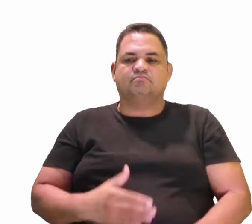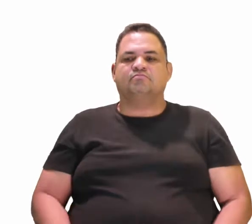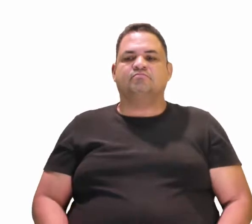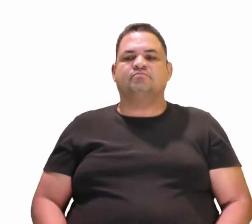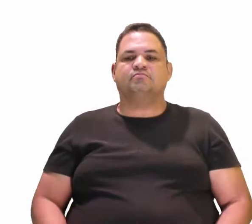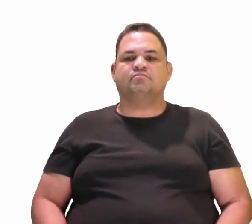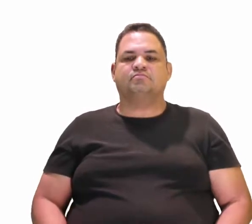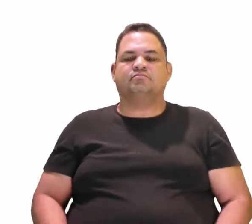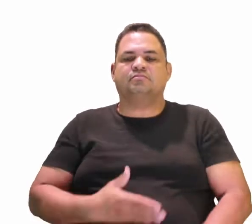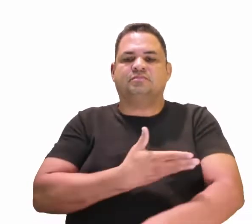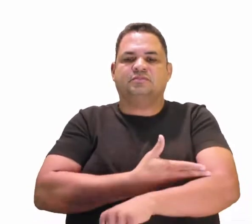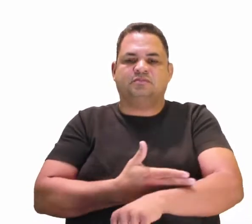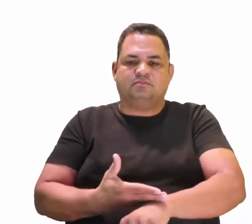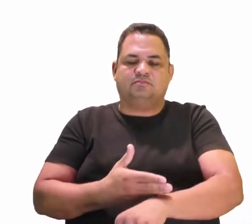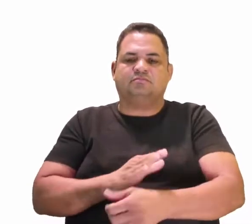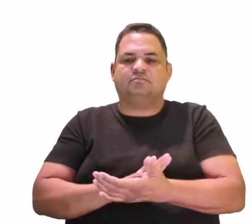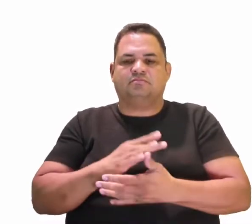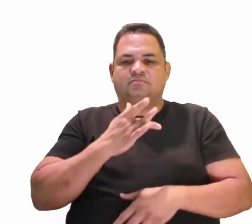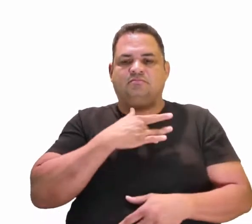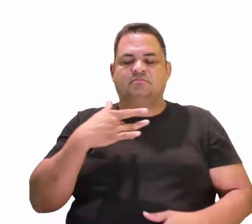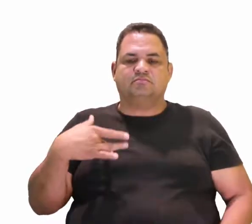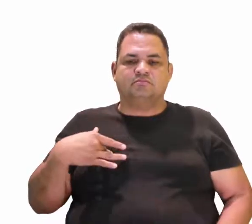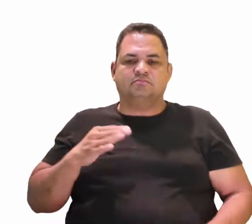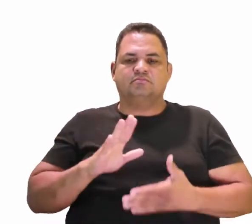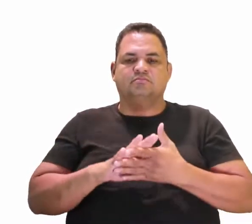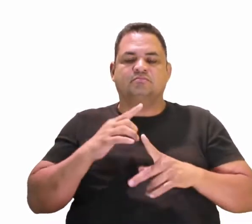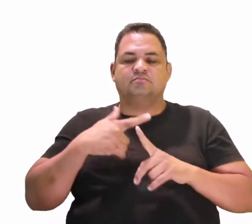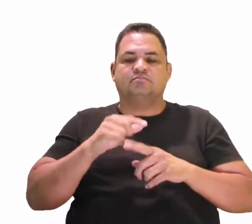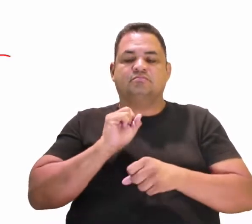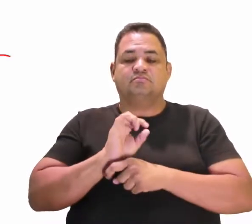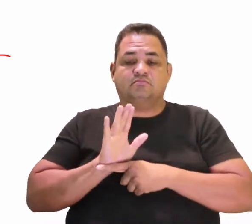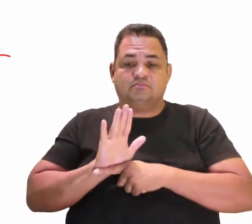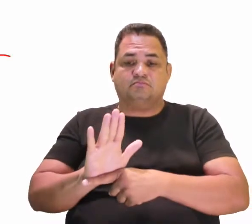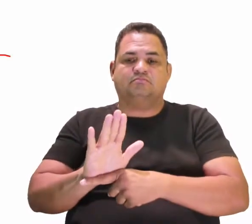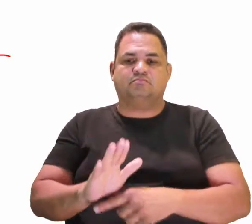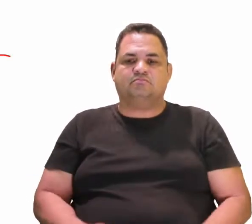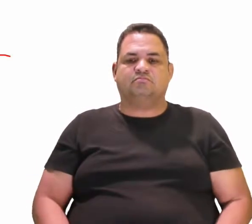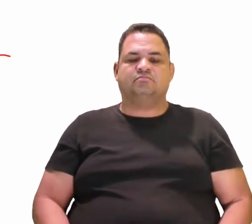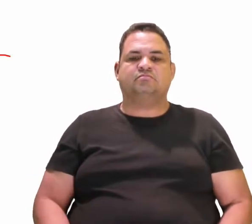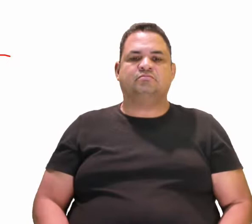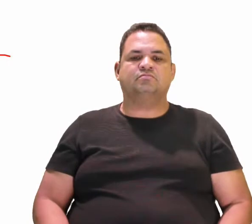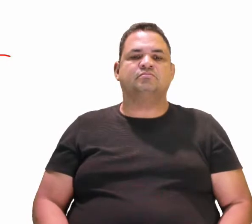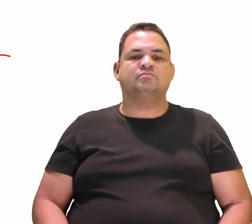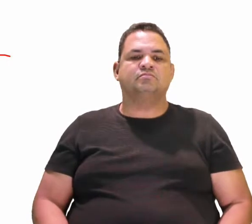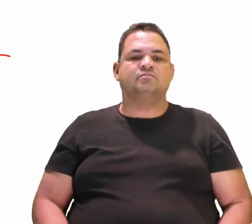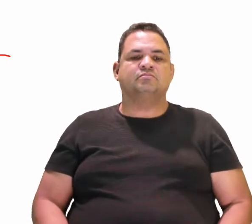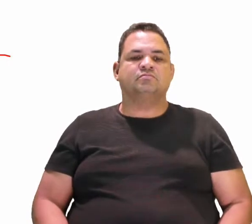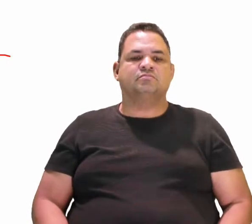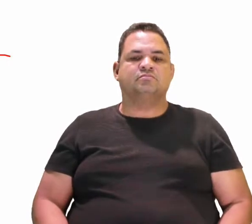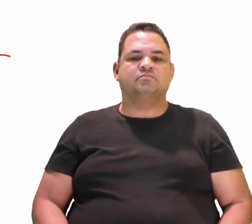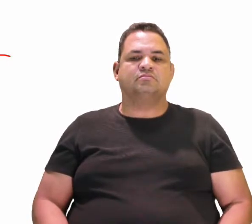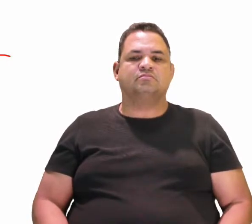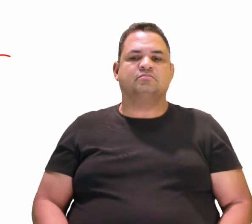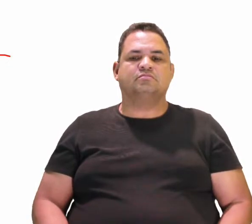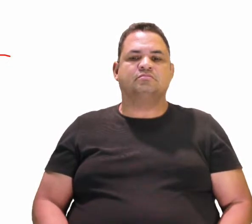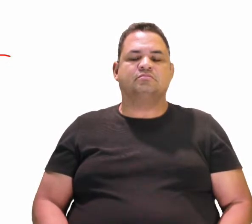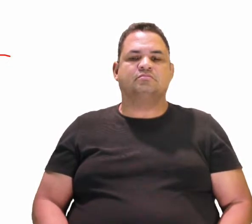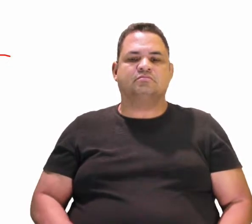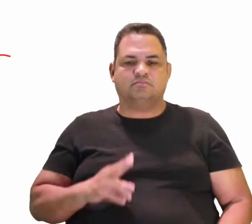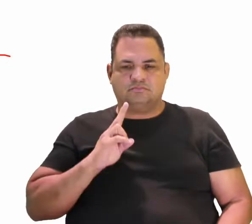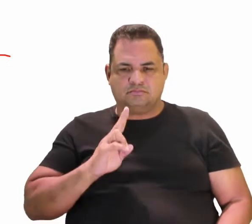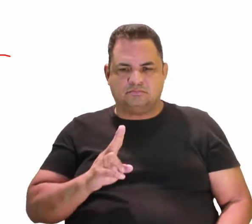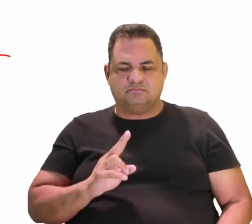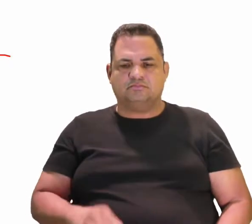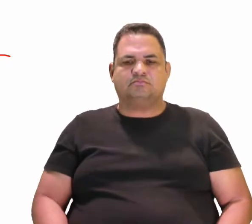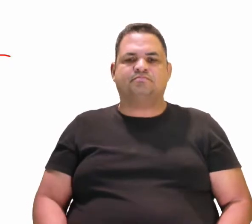tipo de coisa. Parece bem simples, mas ele ajuda bastante. Drink water, esse é muito importante, extremamente você se manter